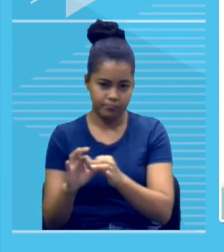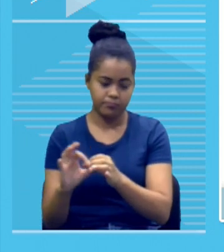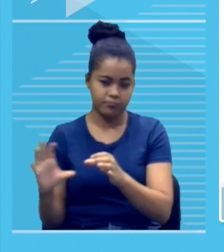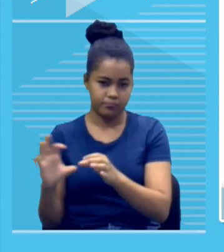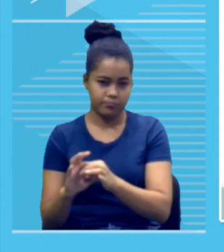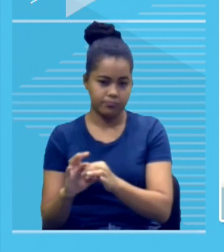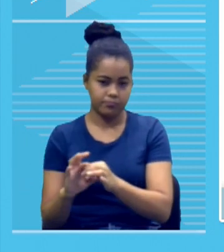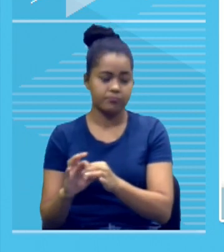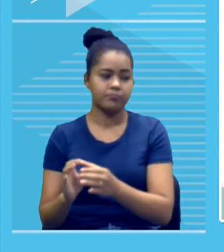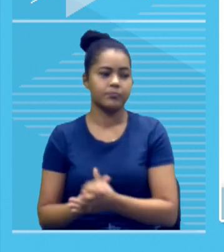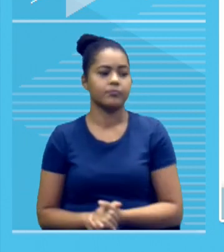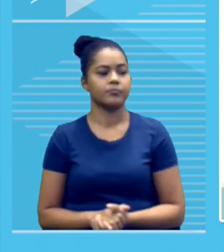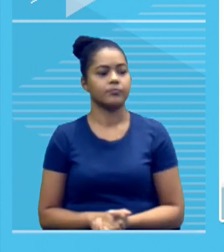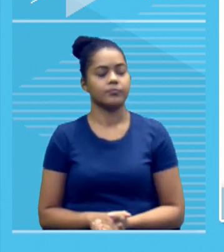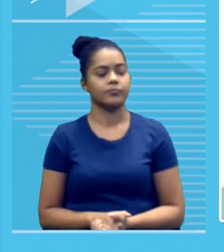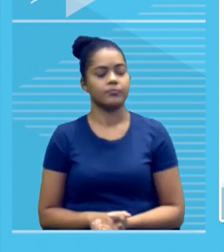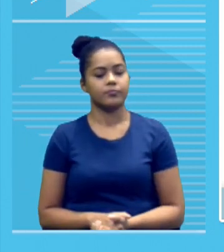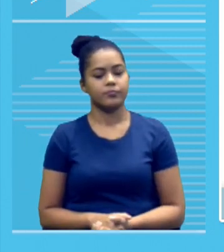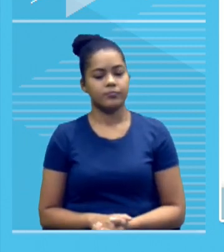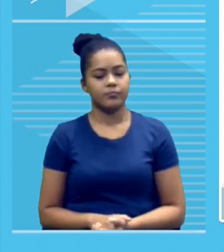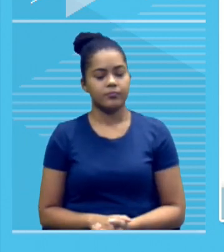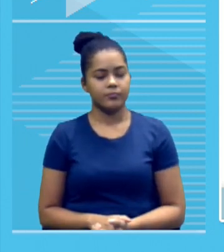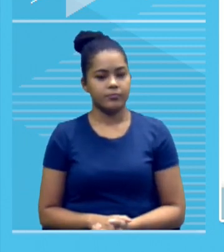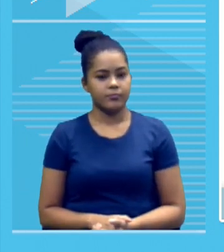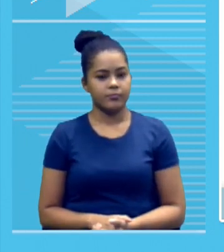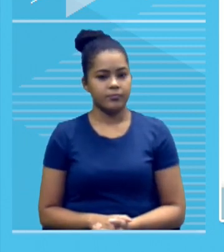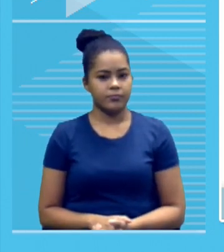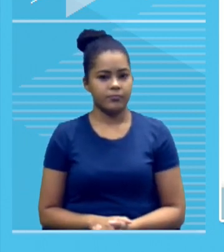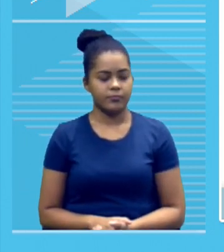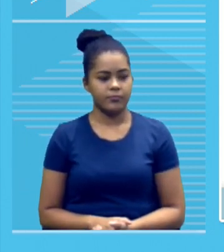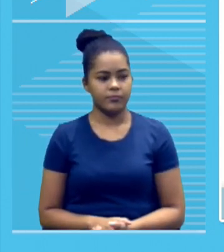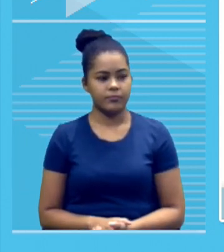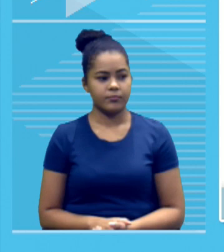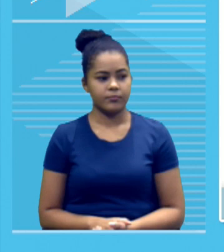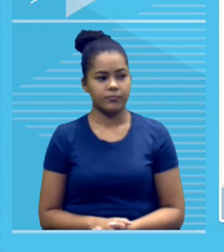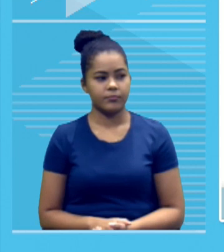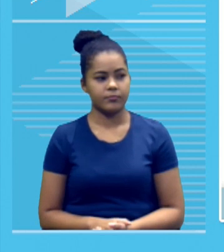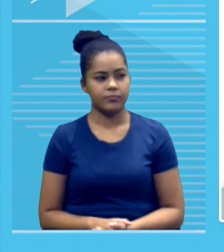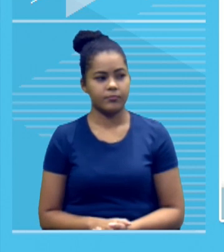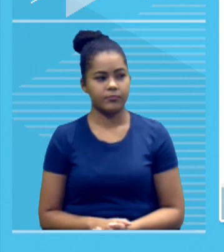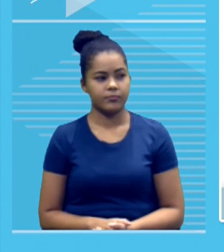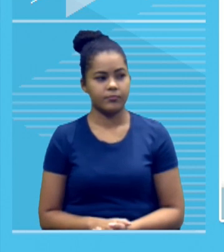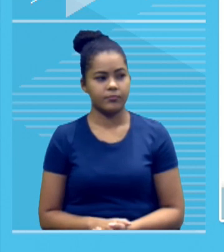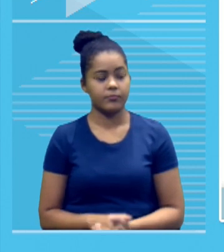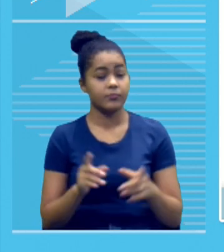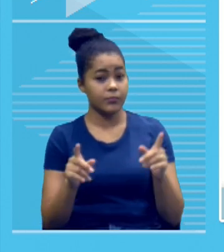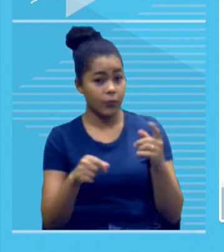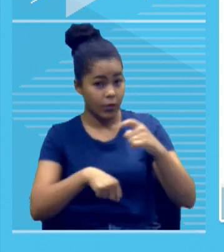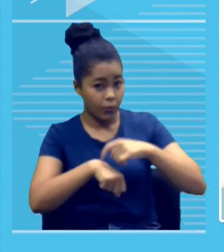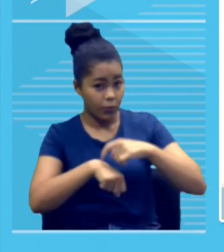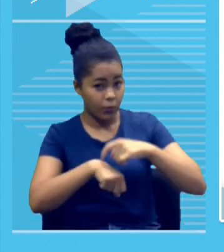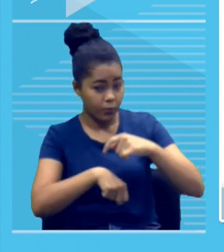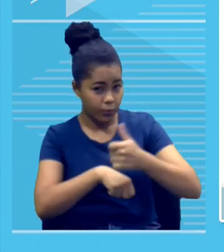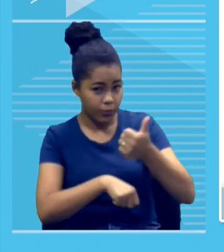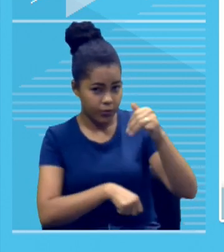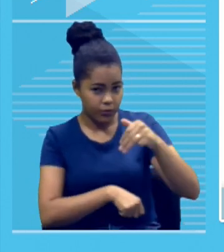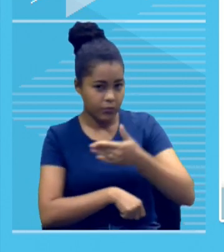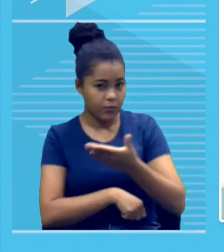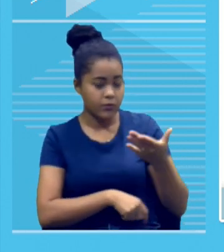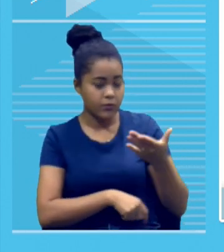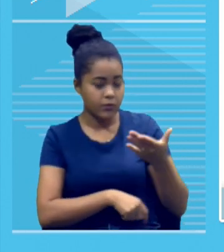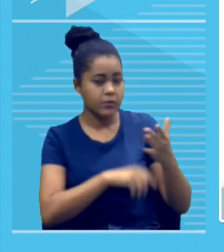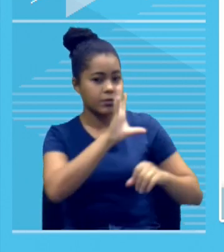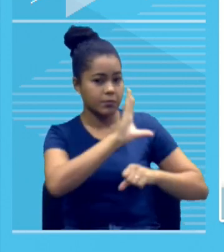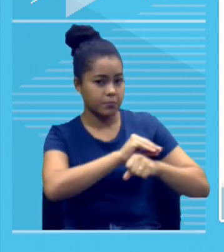de substituição. Reação de substituição, ok? Vamos colocar também um minutinho aí para que você